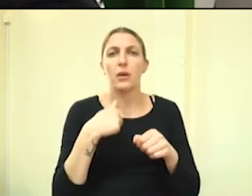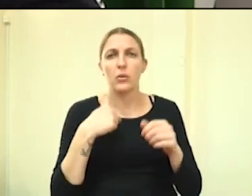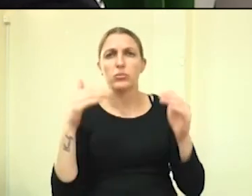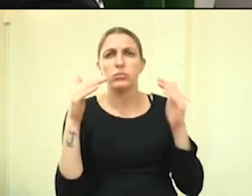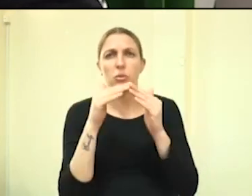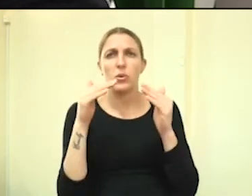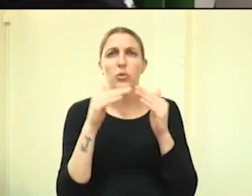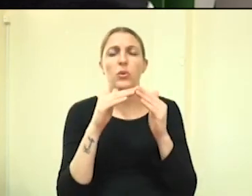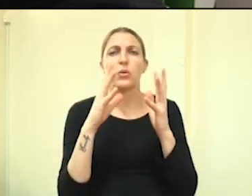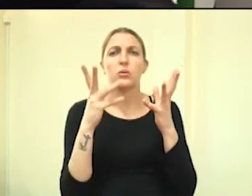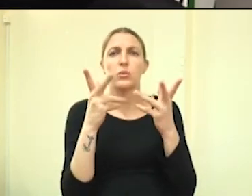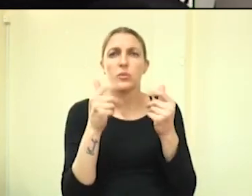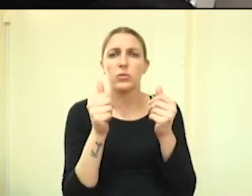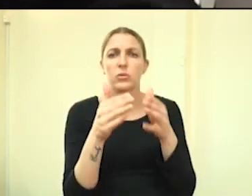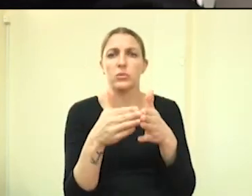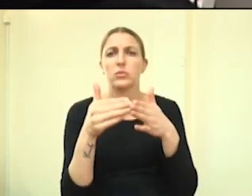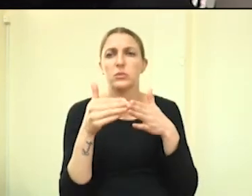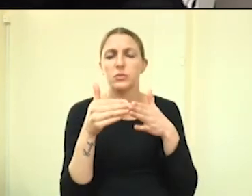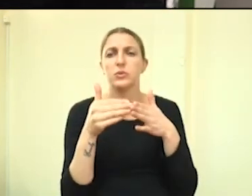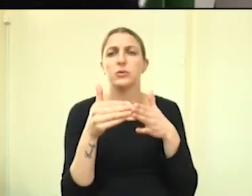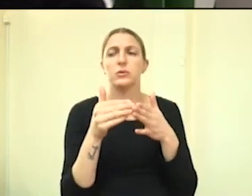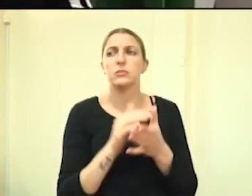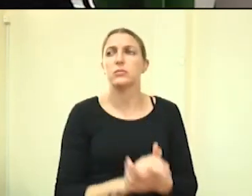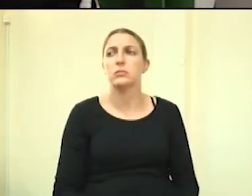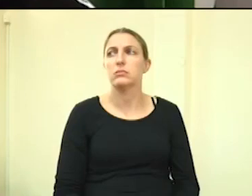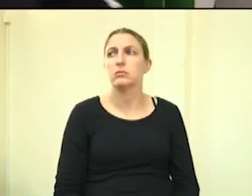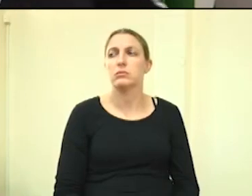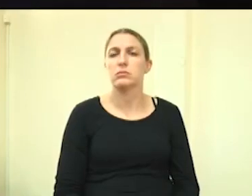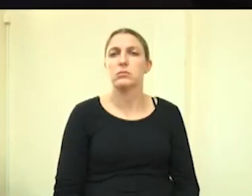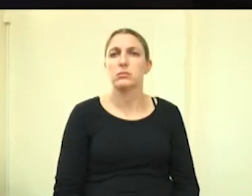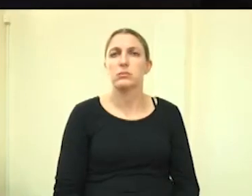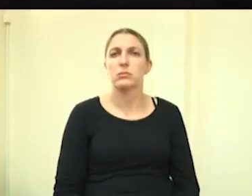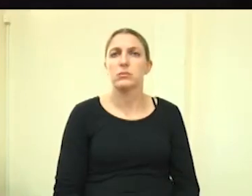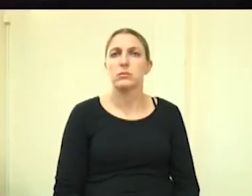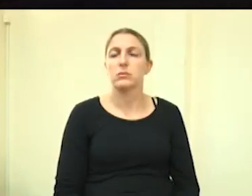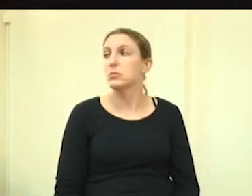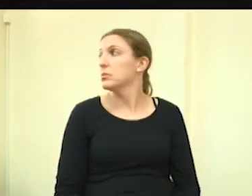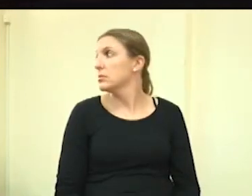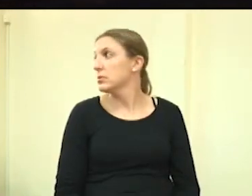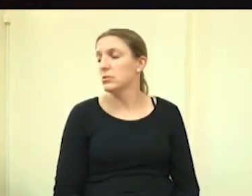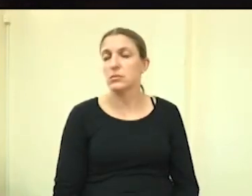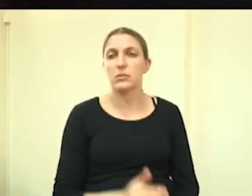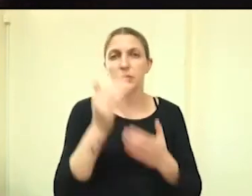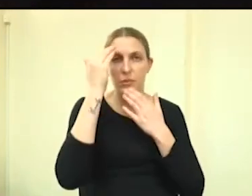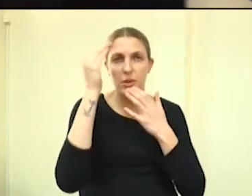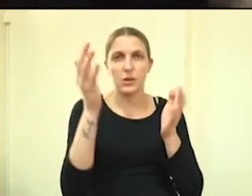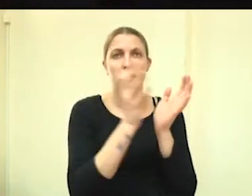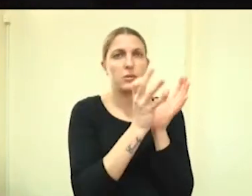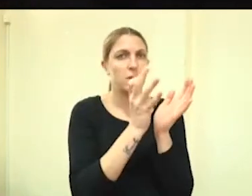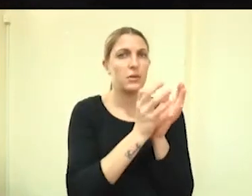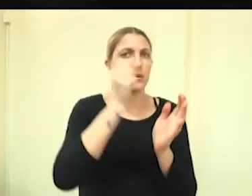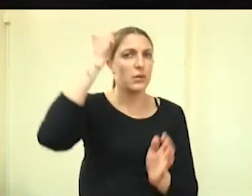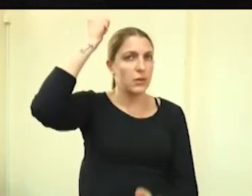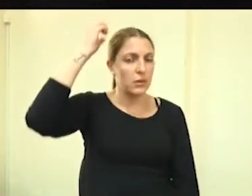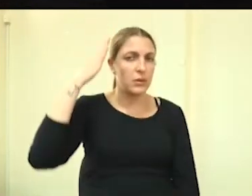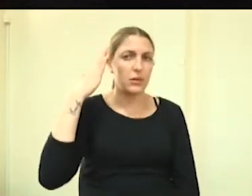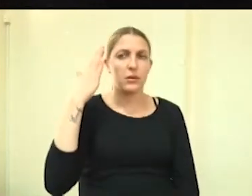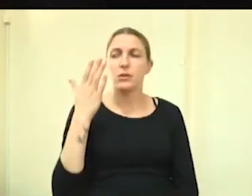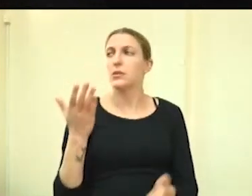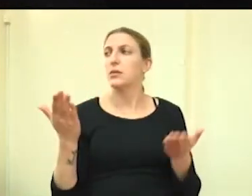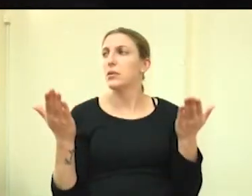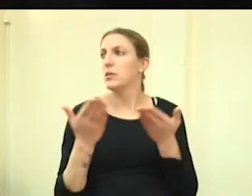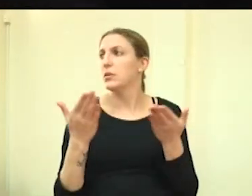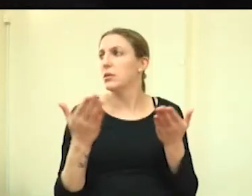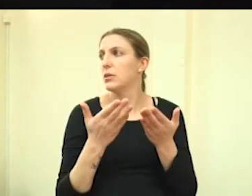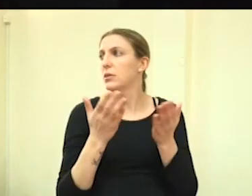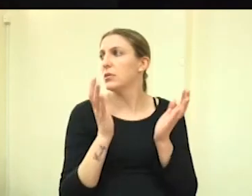pedidos. E sou favorável a todos os pedidos. Obrigado, nobre colega vereador Nadir. Com a palavra, o